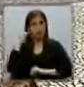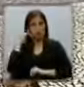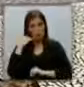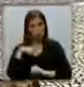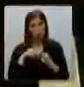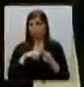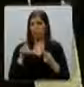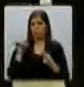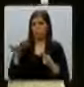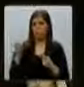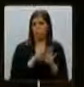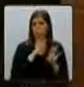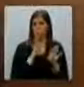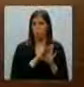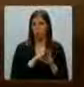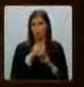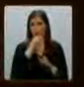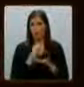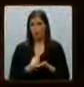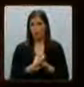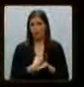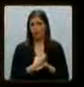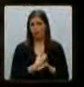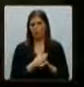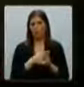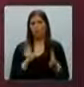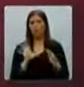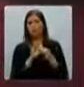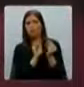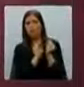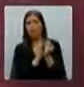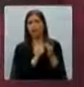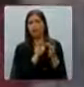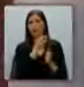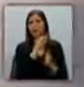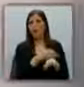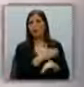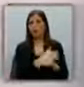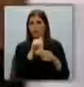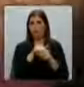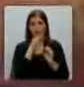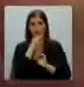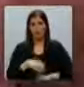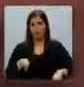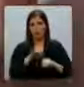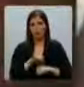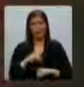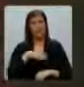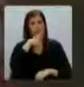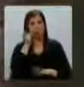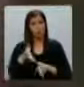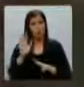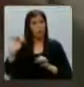nem portas aceitam falar sobre uma Coligação pré-eleitoral Já vos disse que eu não sou a prioridade como partido